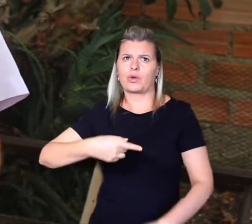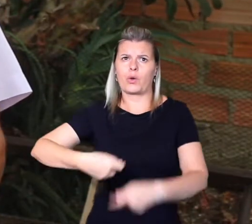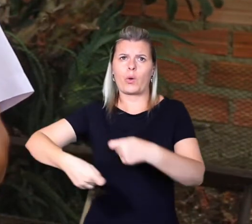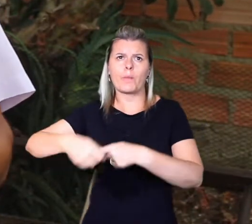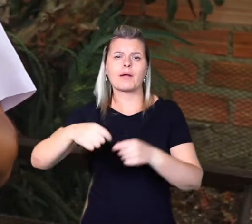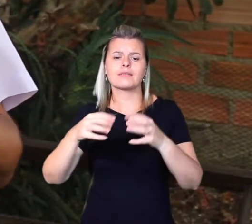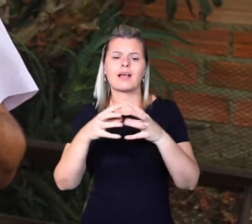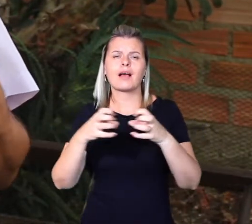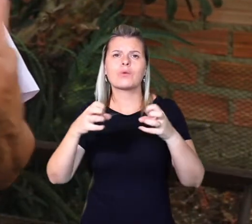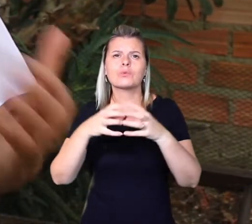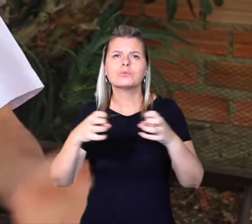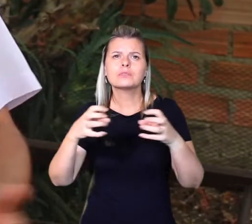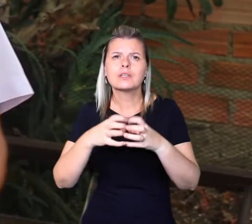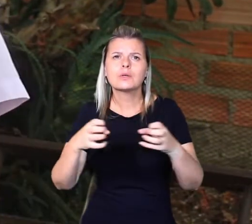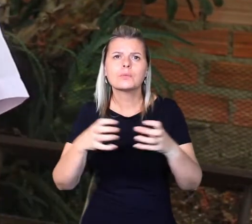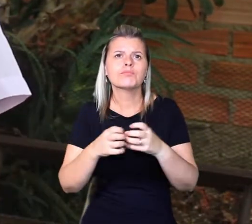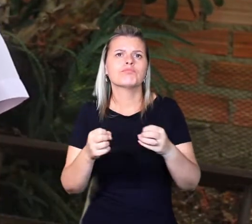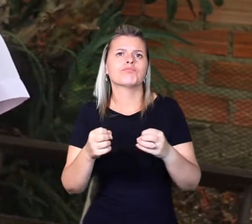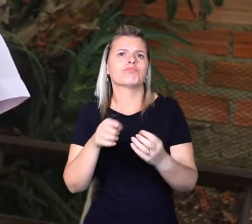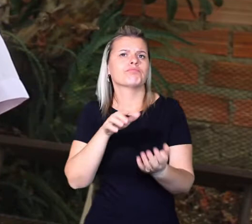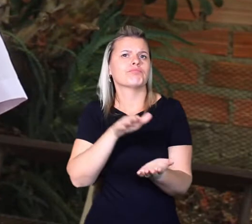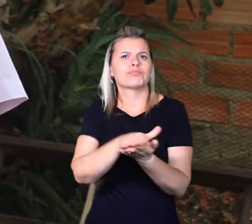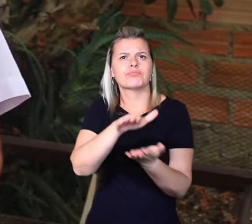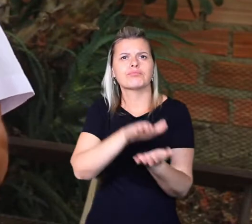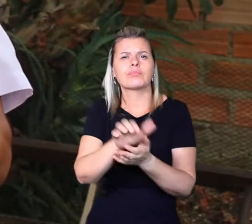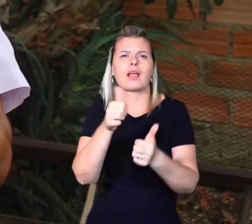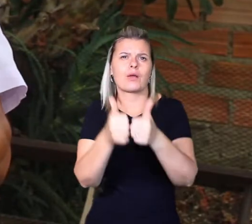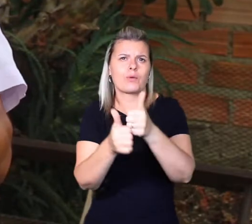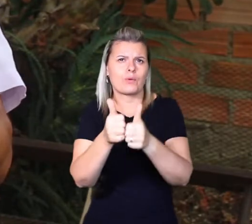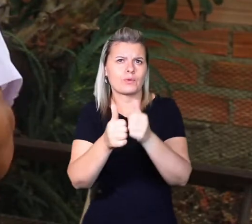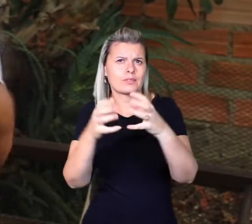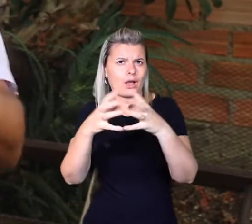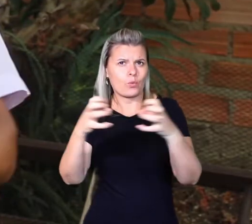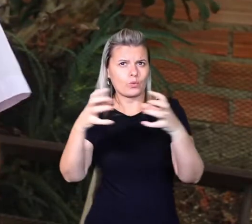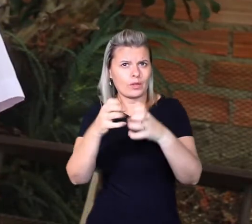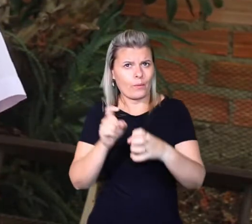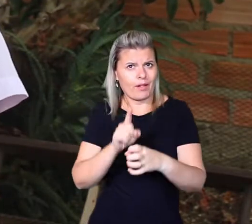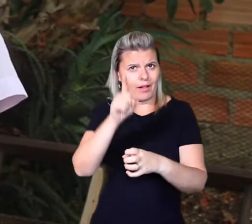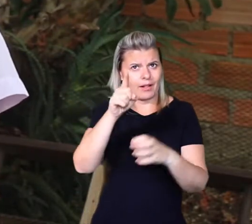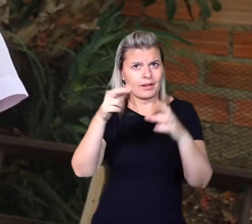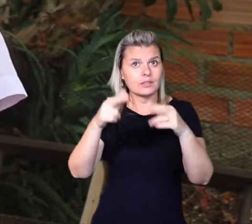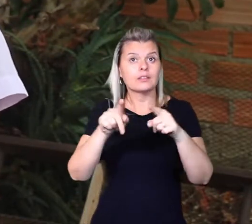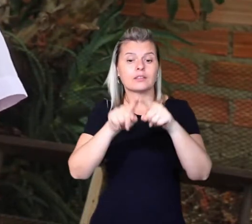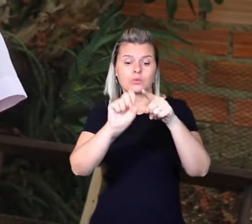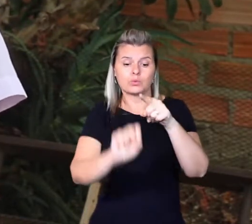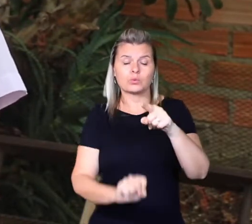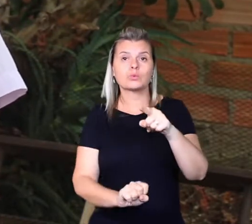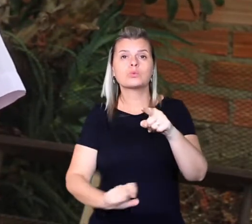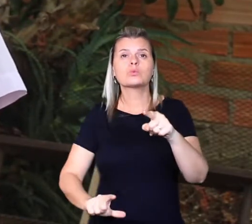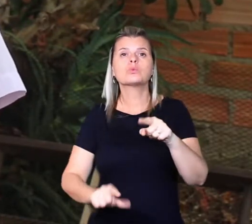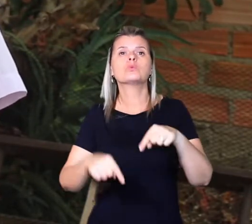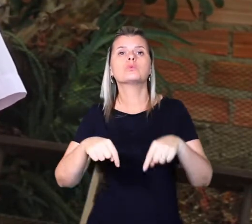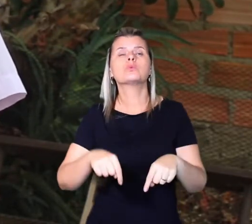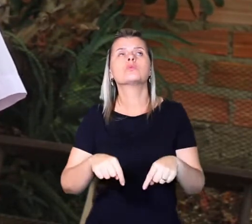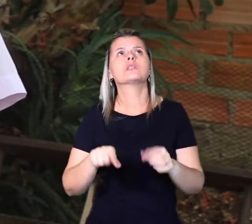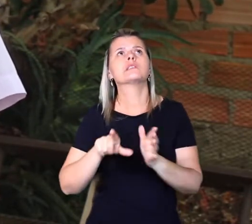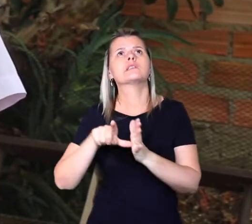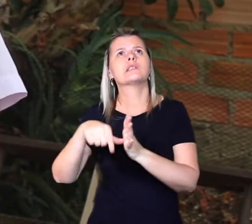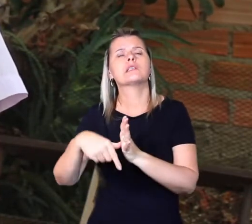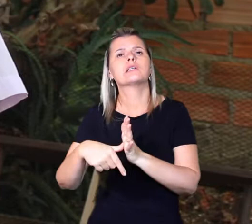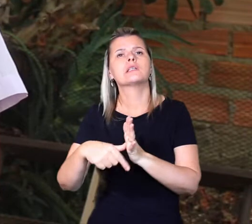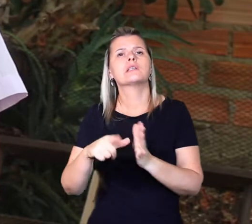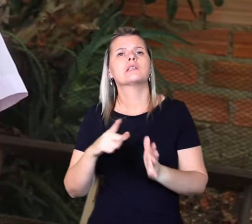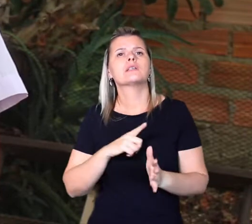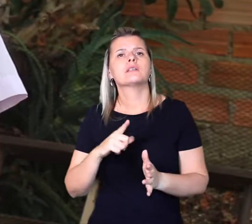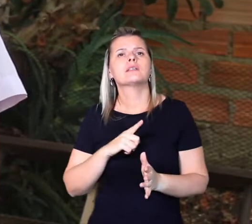comércio que se dava de algodão, enfim, na produção de arroz, algodão naquela região lá. E no sul, depois